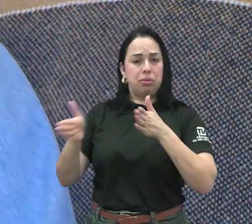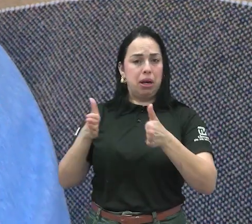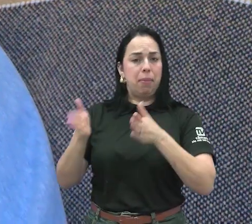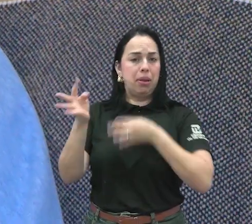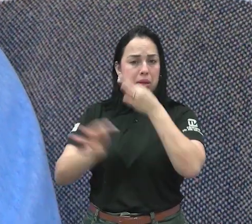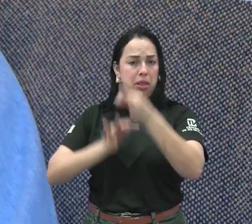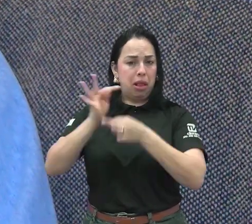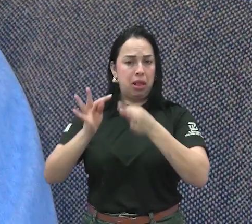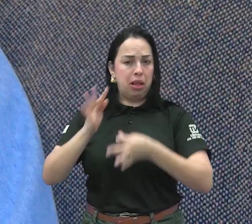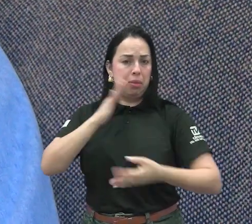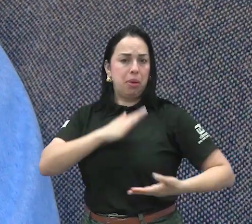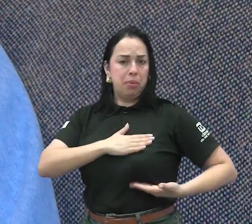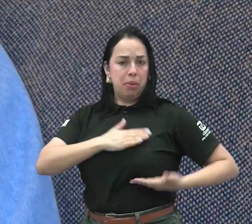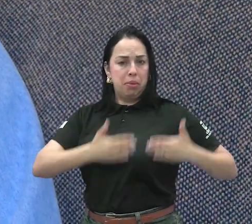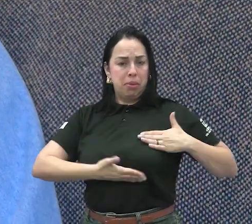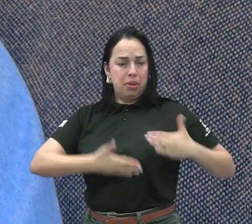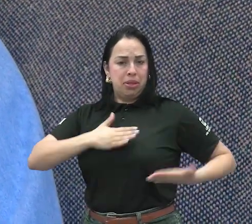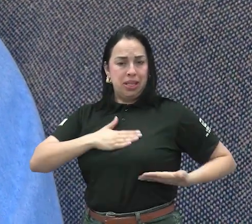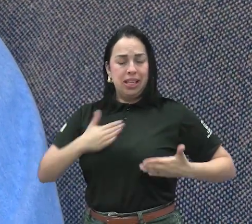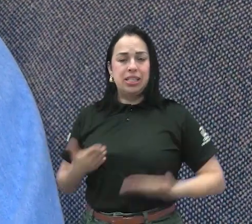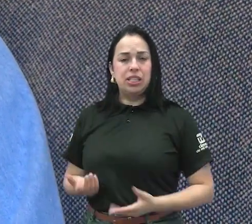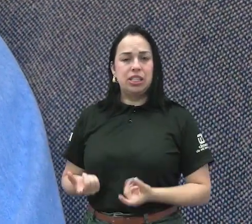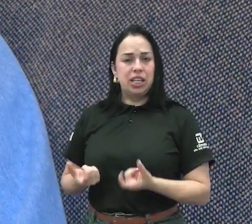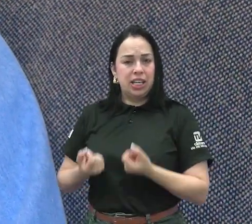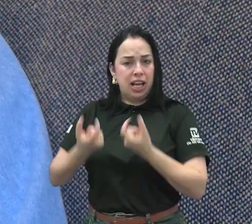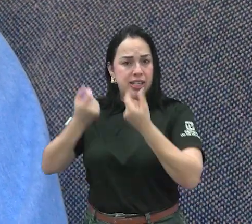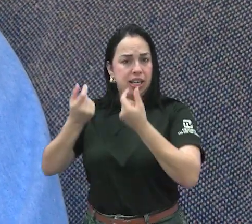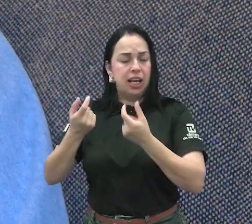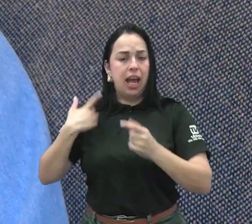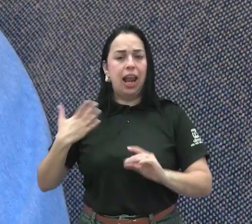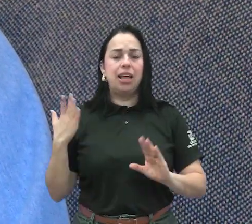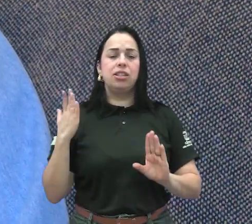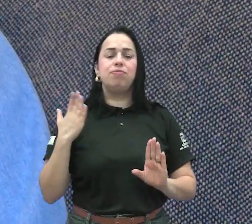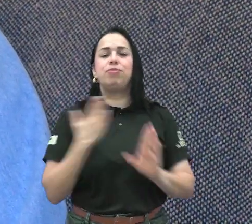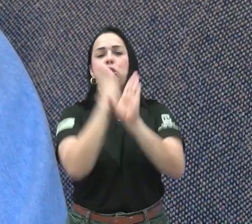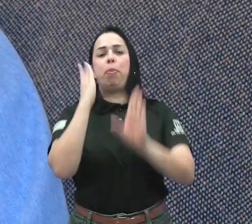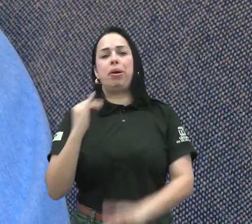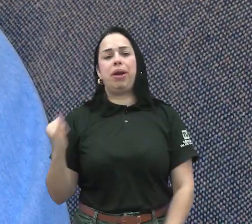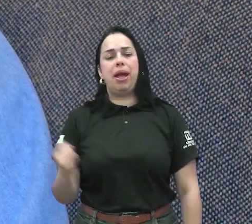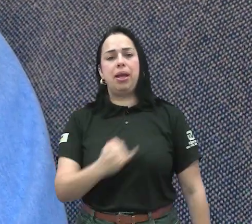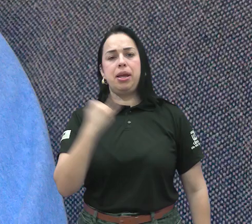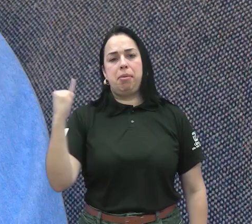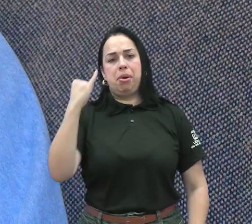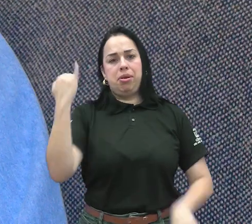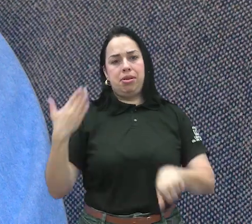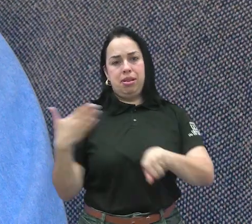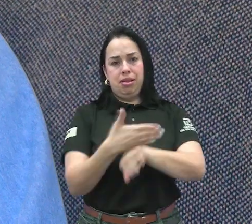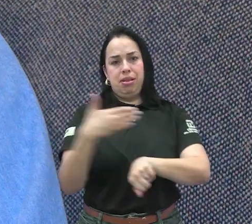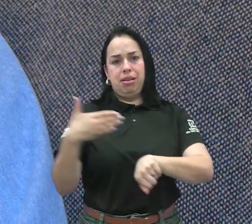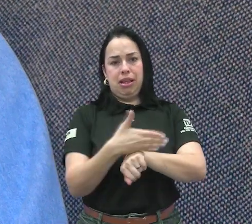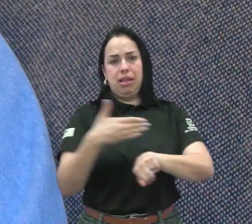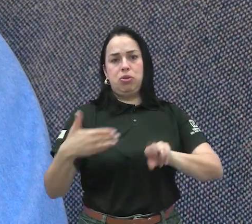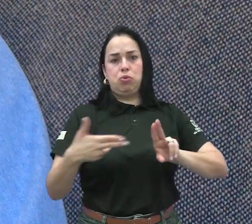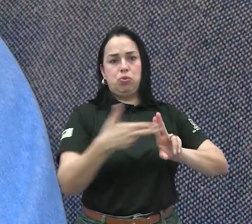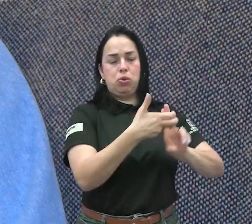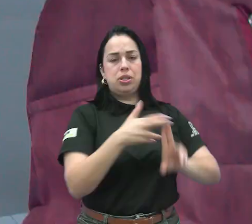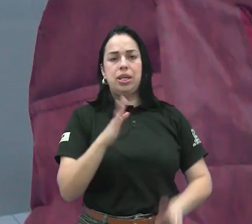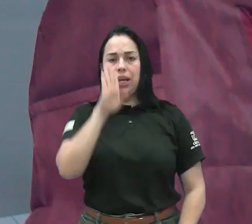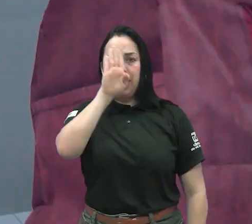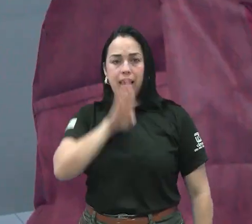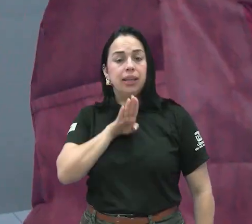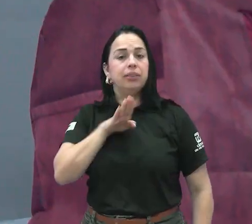precisou, durante um tratamento de câncer de mama, que sentiu na pele a importância do acesso gratuito a esse